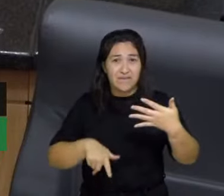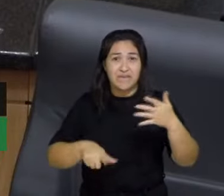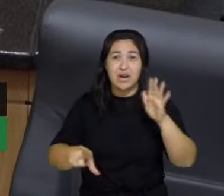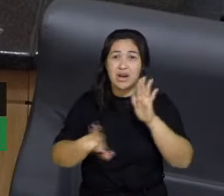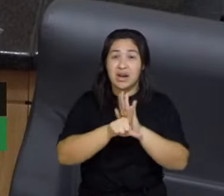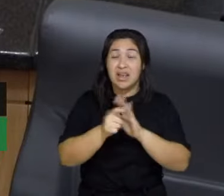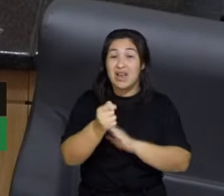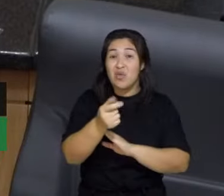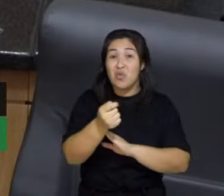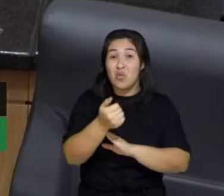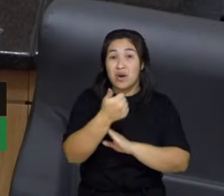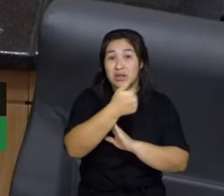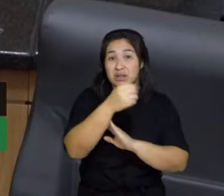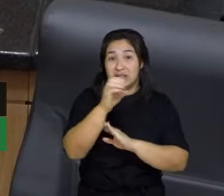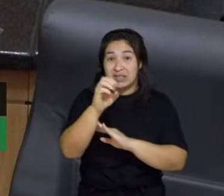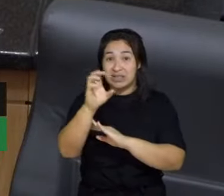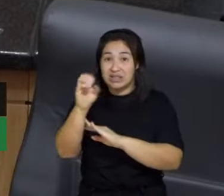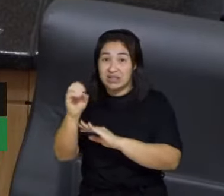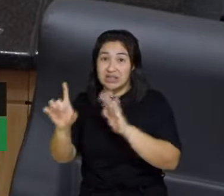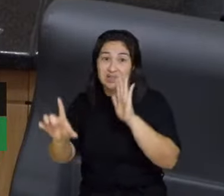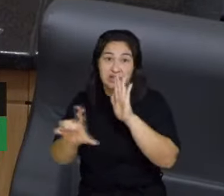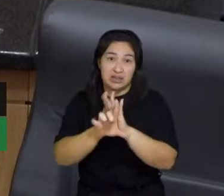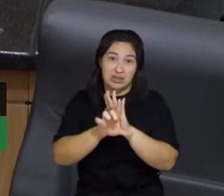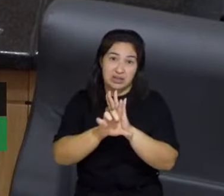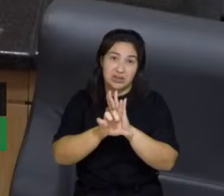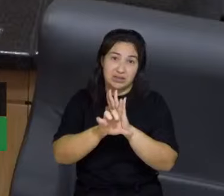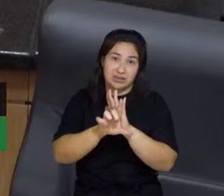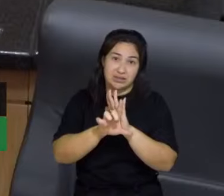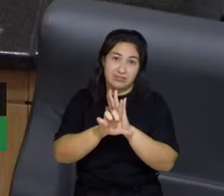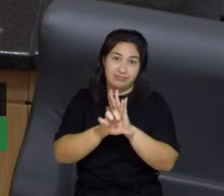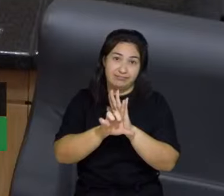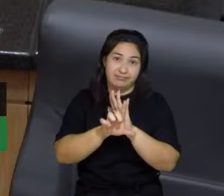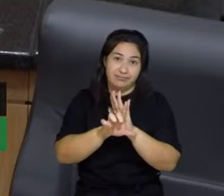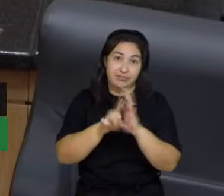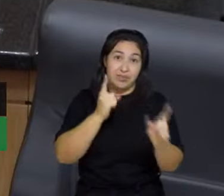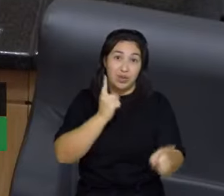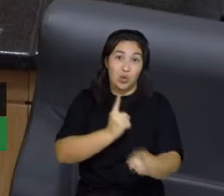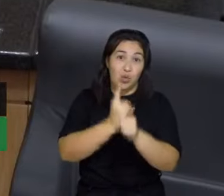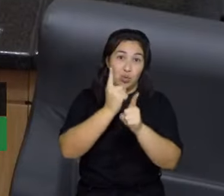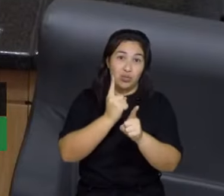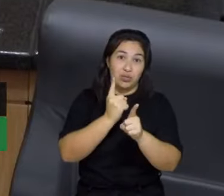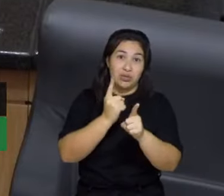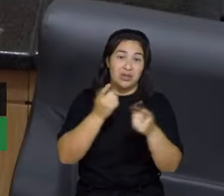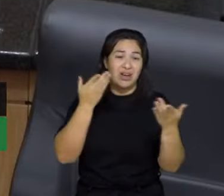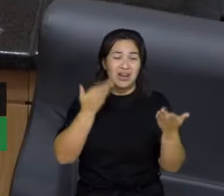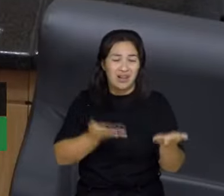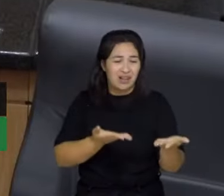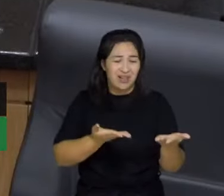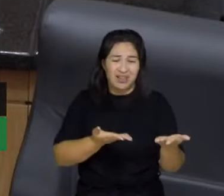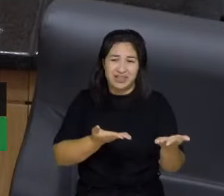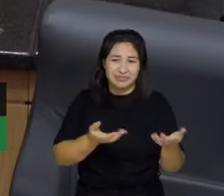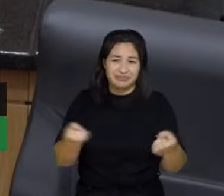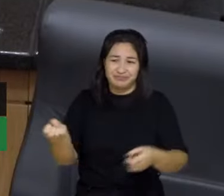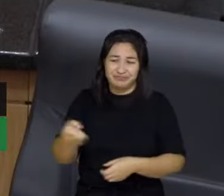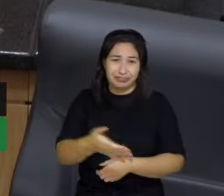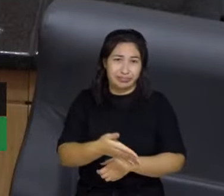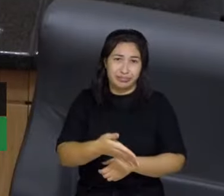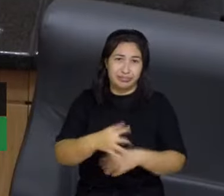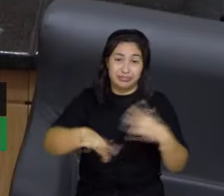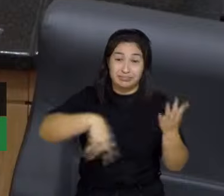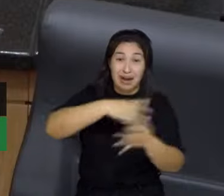100 legislações catarinenses foram identificadas por empreendedores como inócuas, que